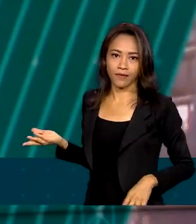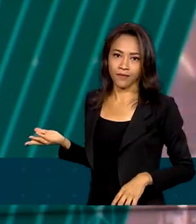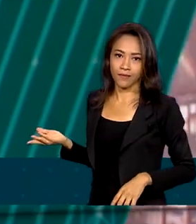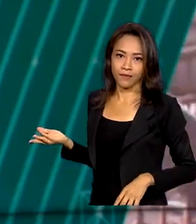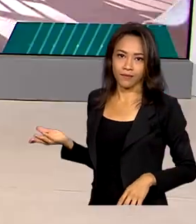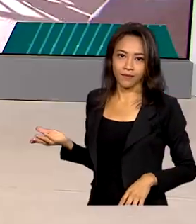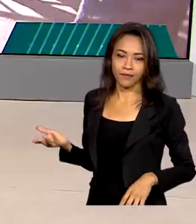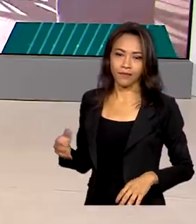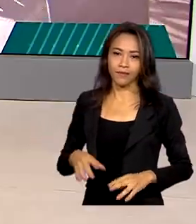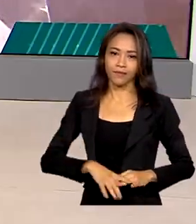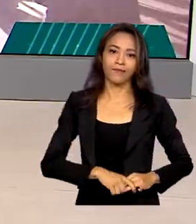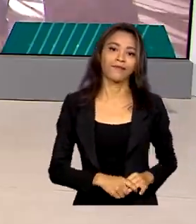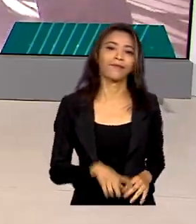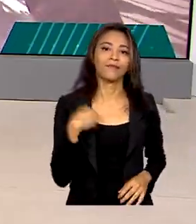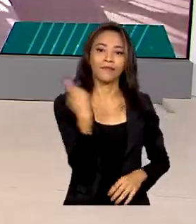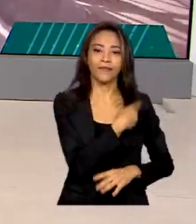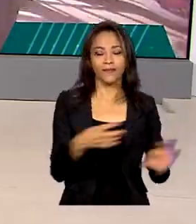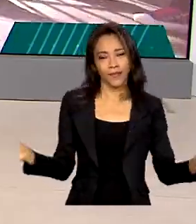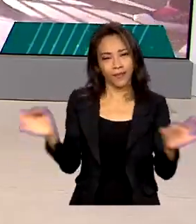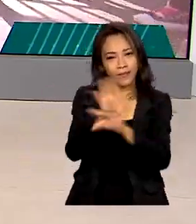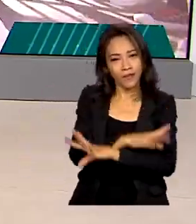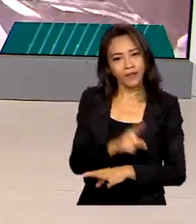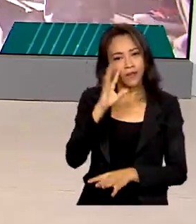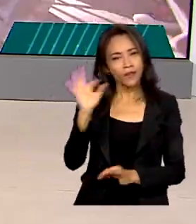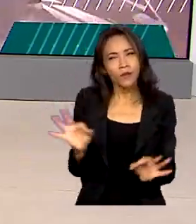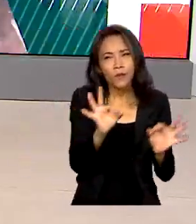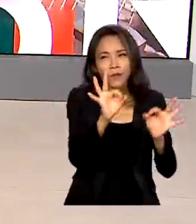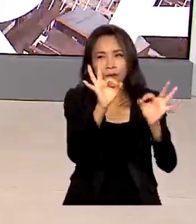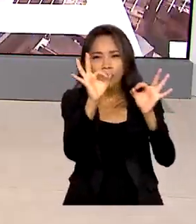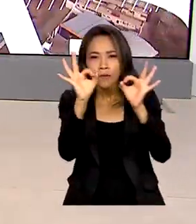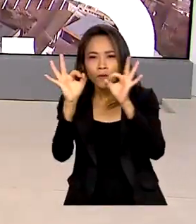gov.br/Receita Federal. A gente fica por aqui. Para rever as